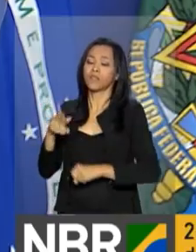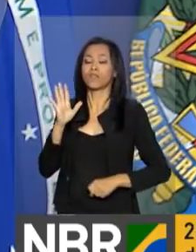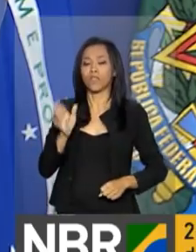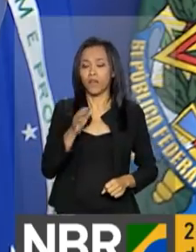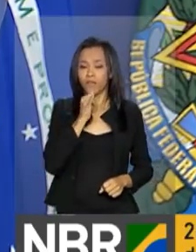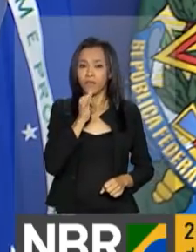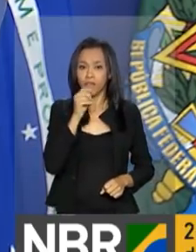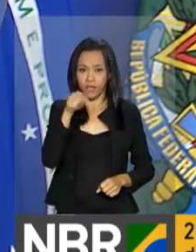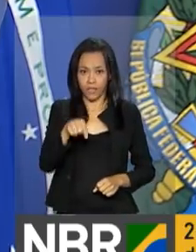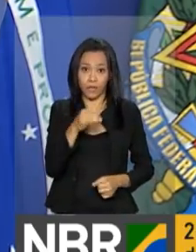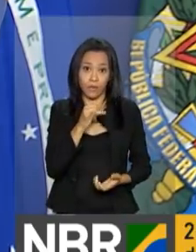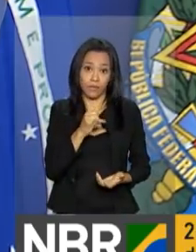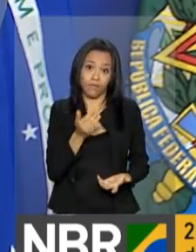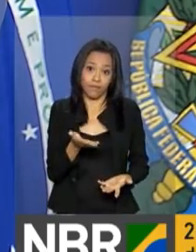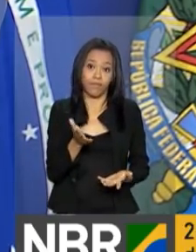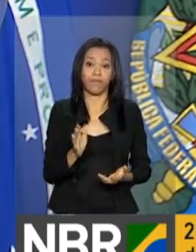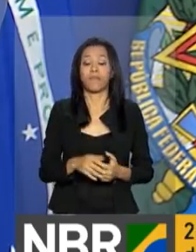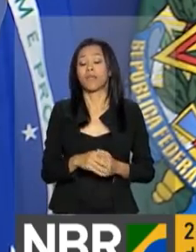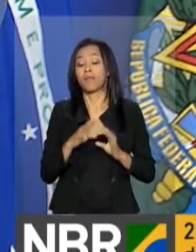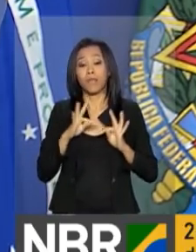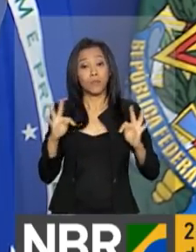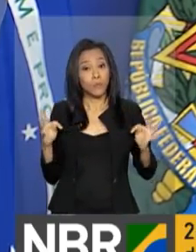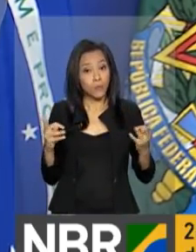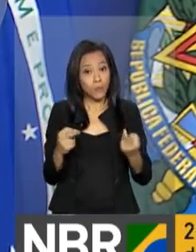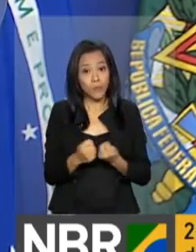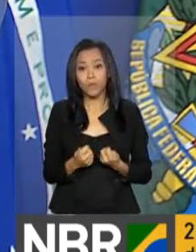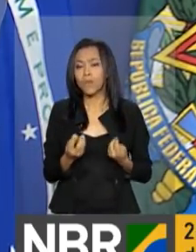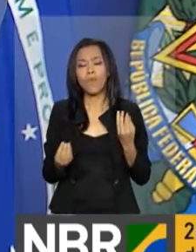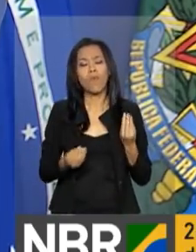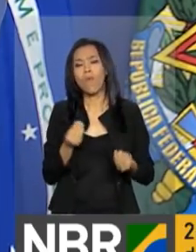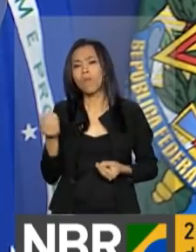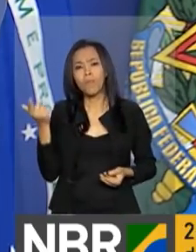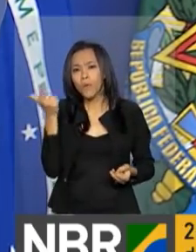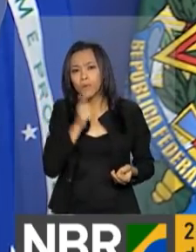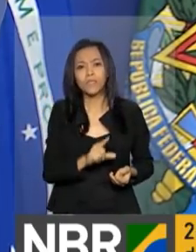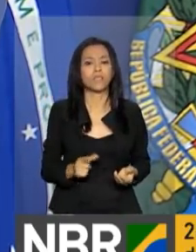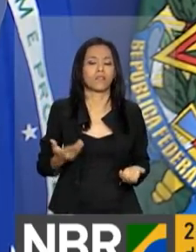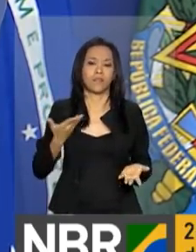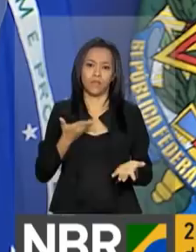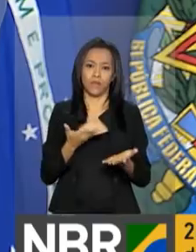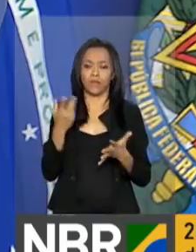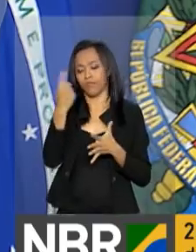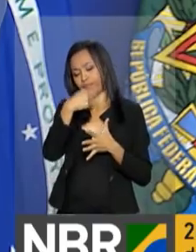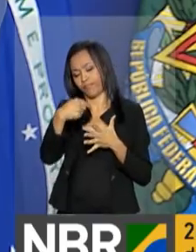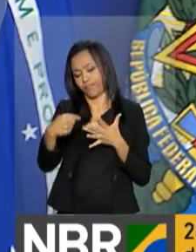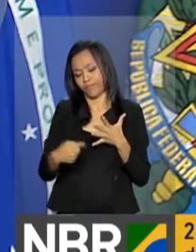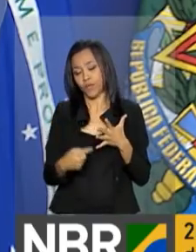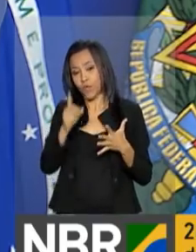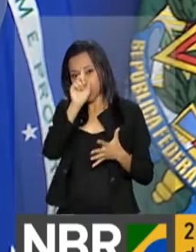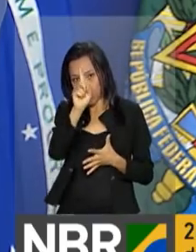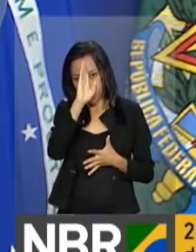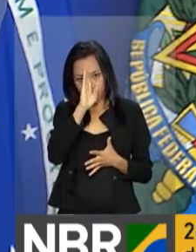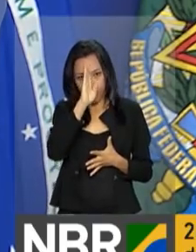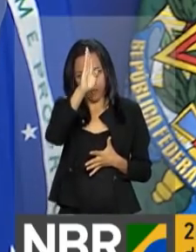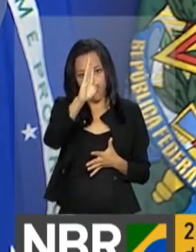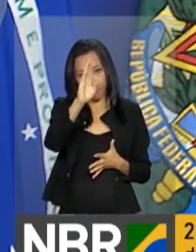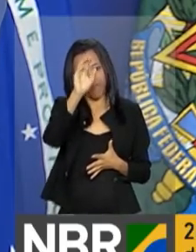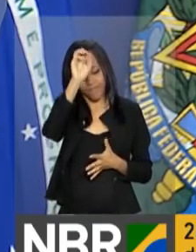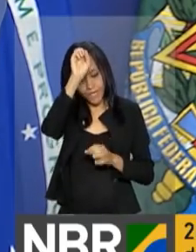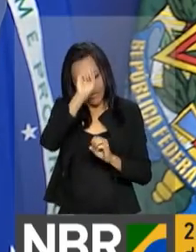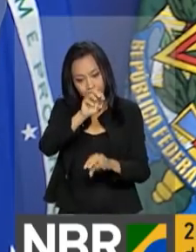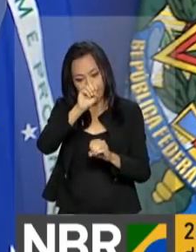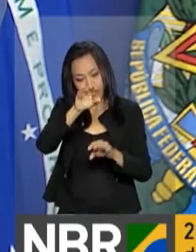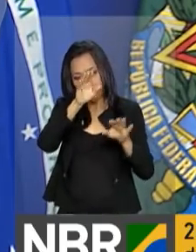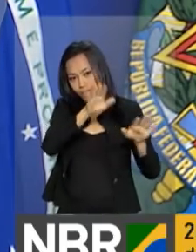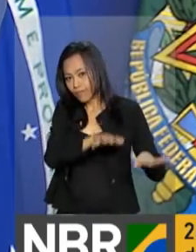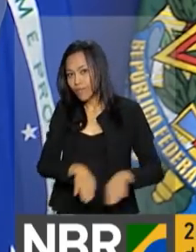exemplo que dele e para tudo isso a chave na verdade além de muitas outras é uma fundamental educação para